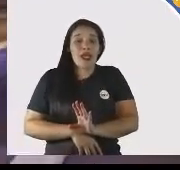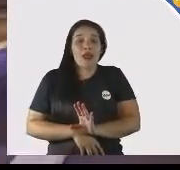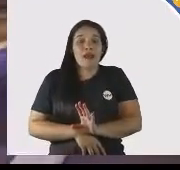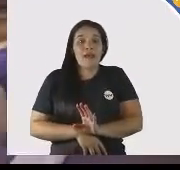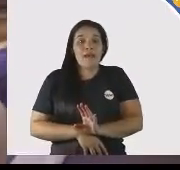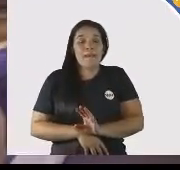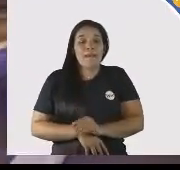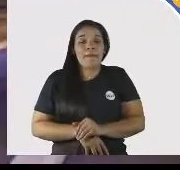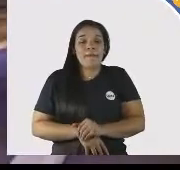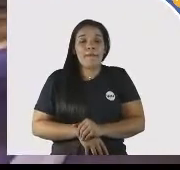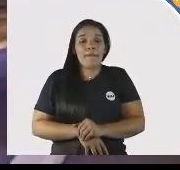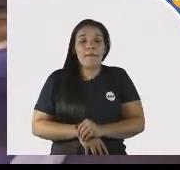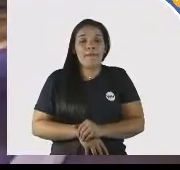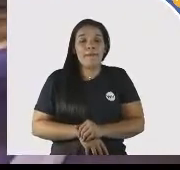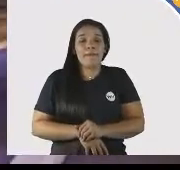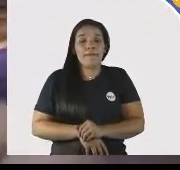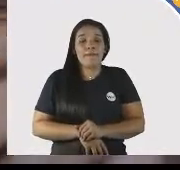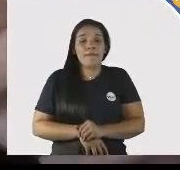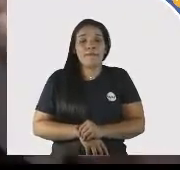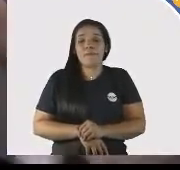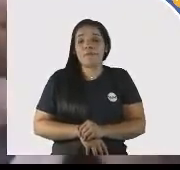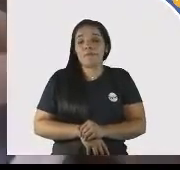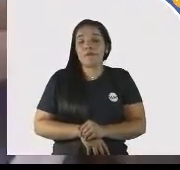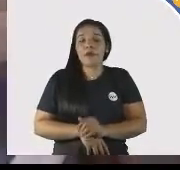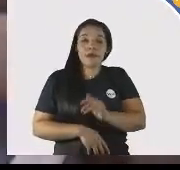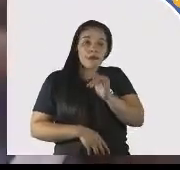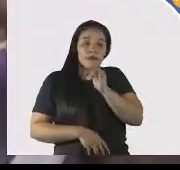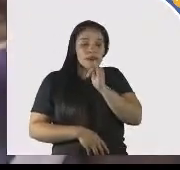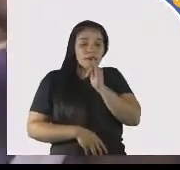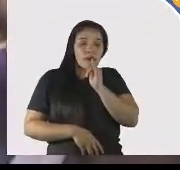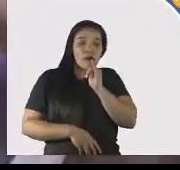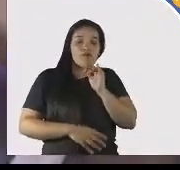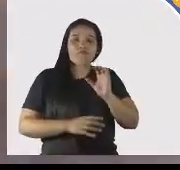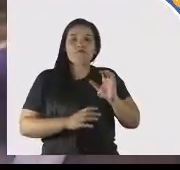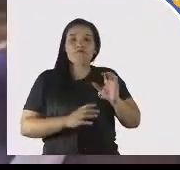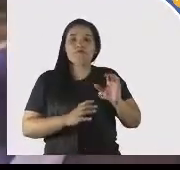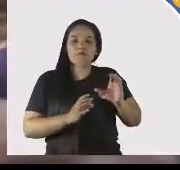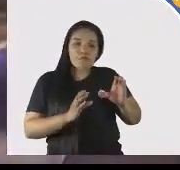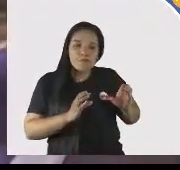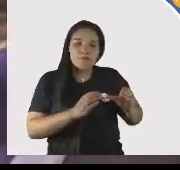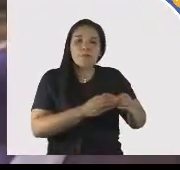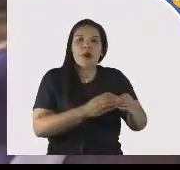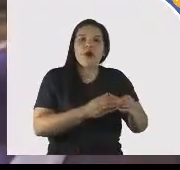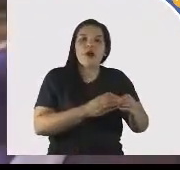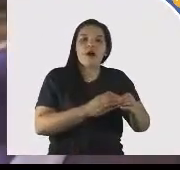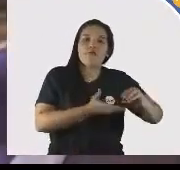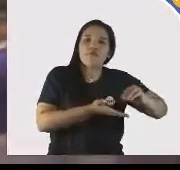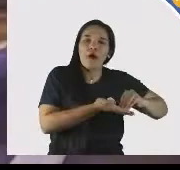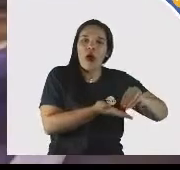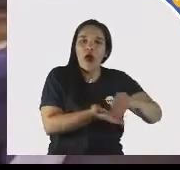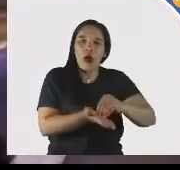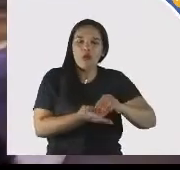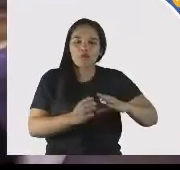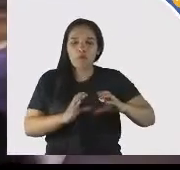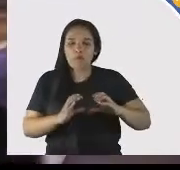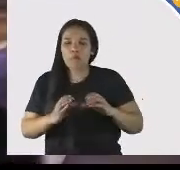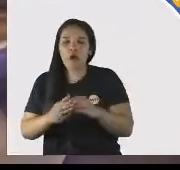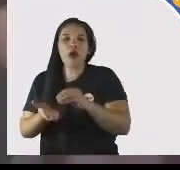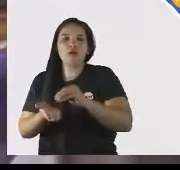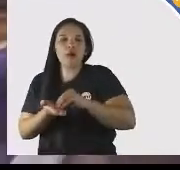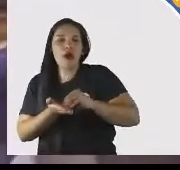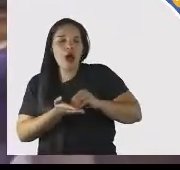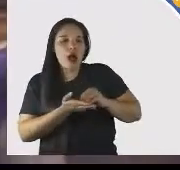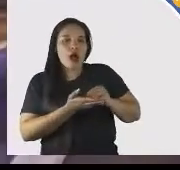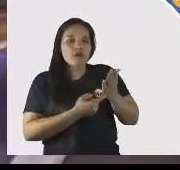eletrônicos são módulos que faltam para o sistema para as motorizações são módulos eletrônicos